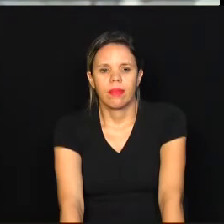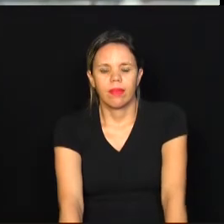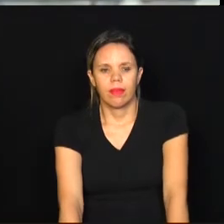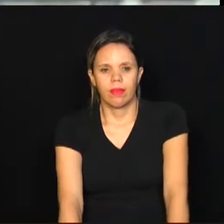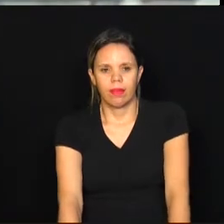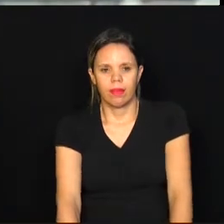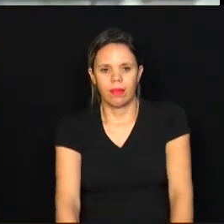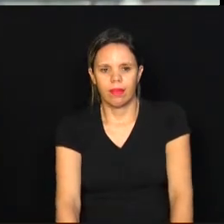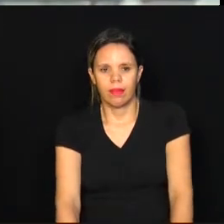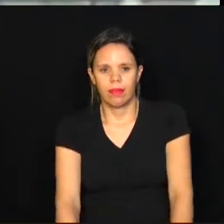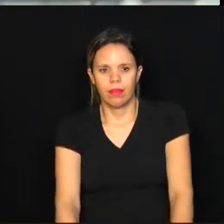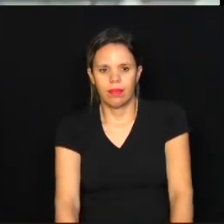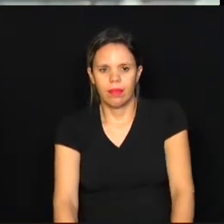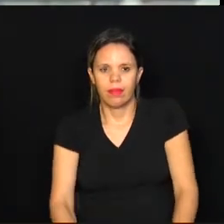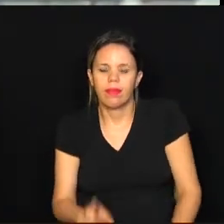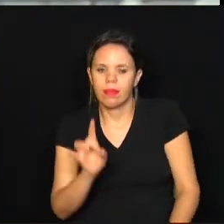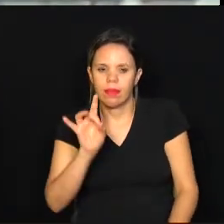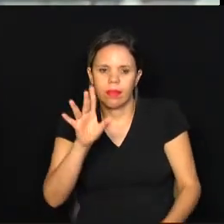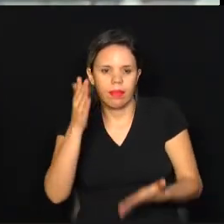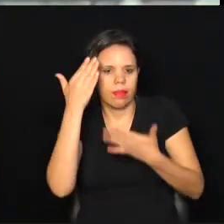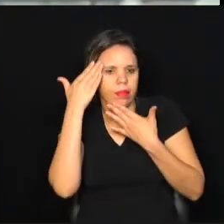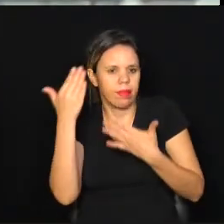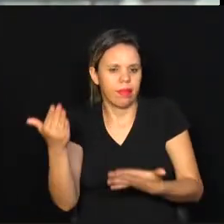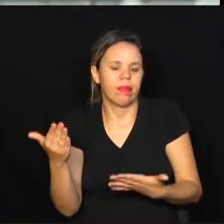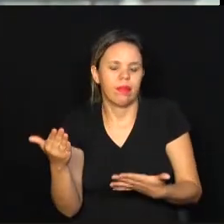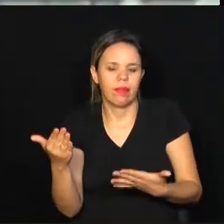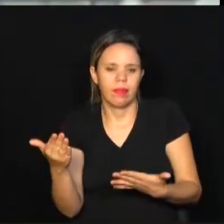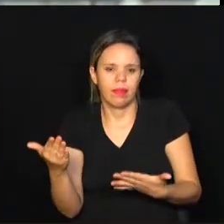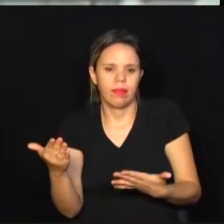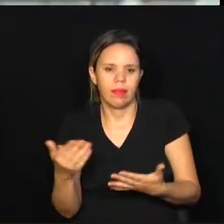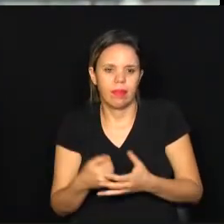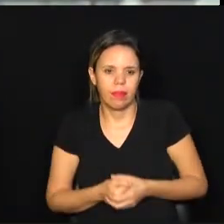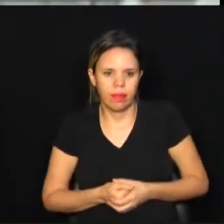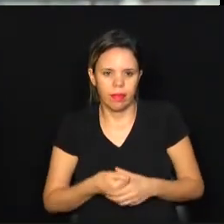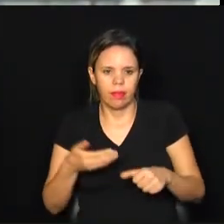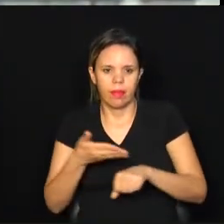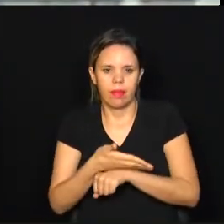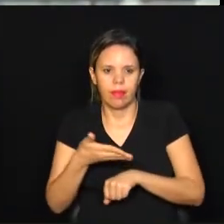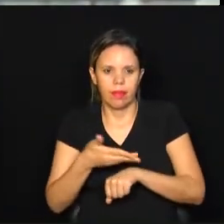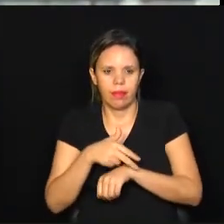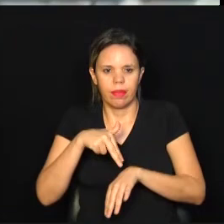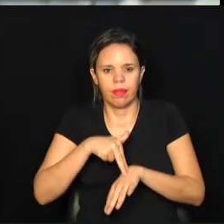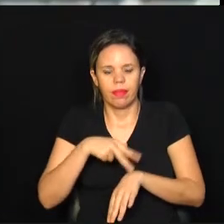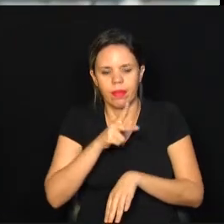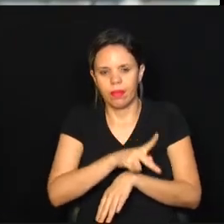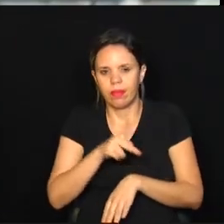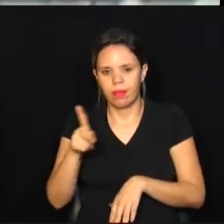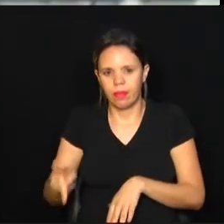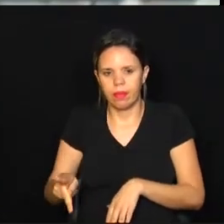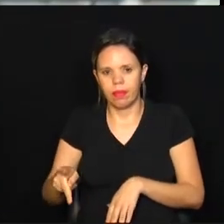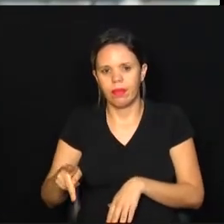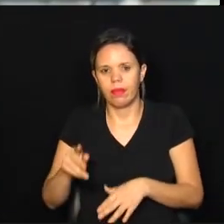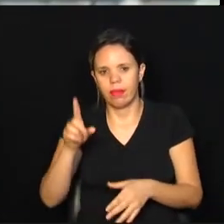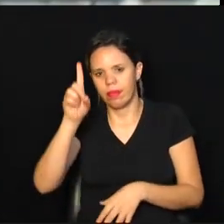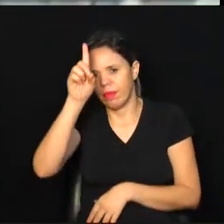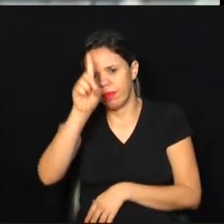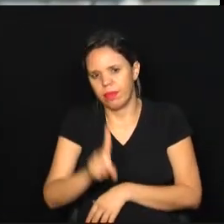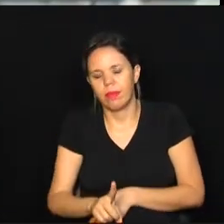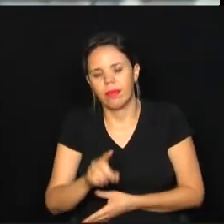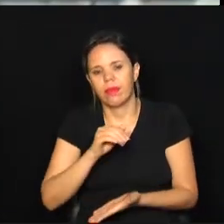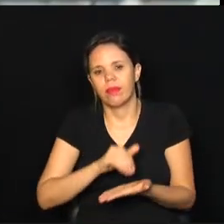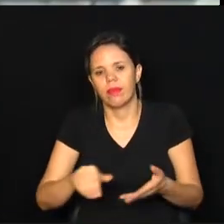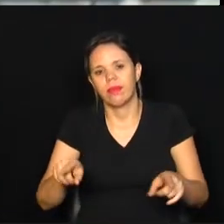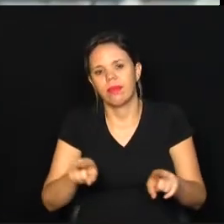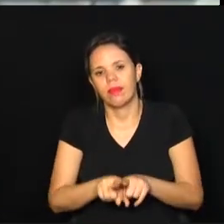Oi, Cecílio, não, só agradecer a participação da professora, da diretora, né,